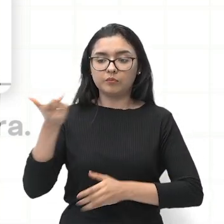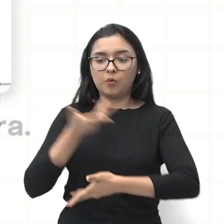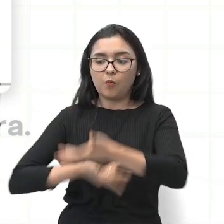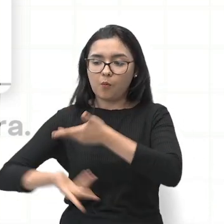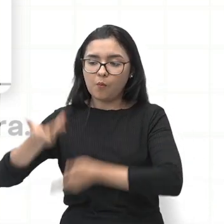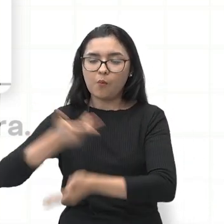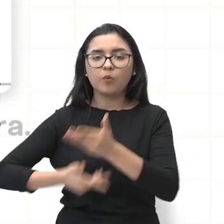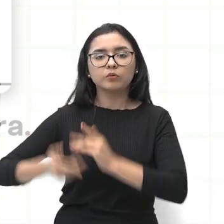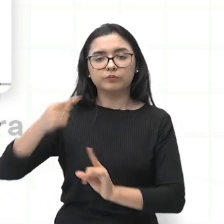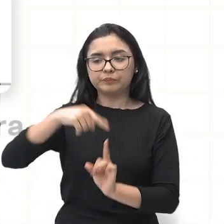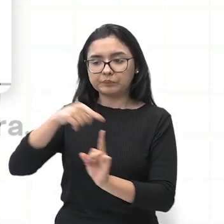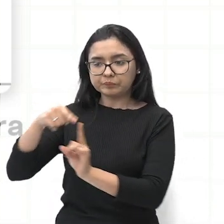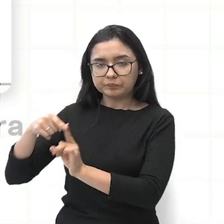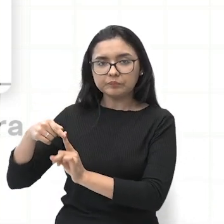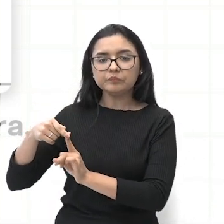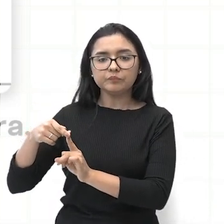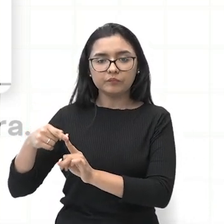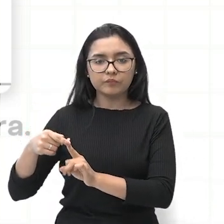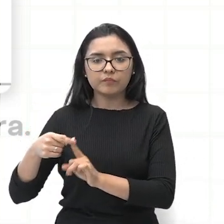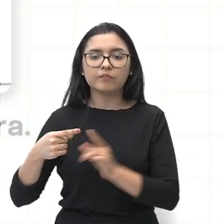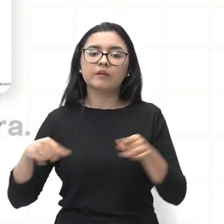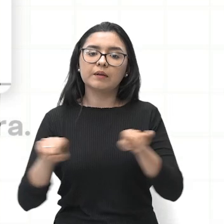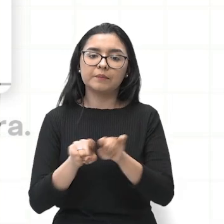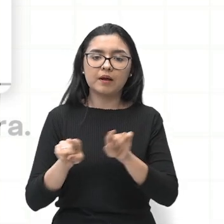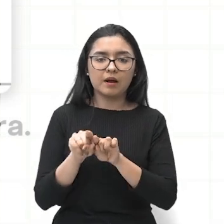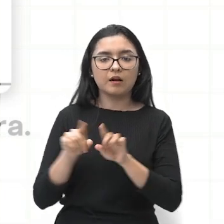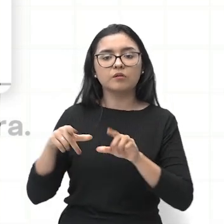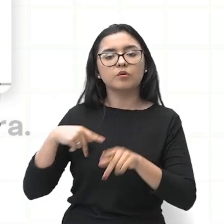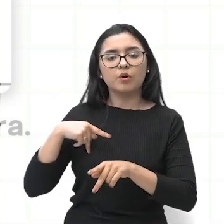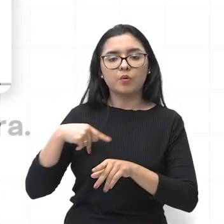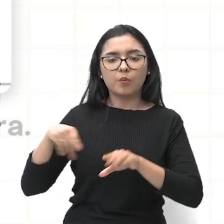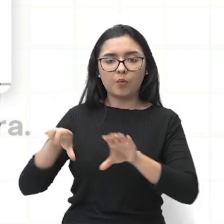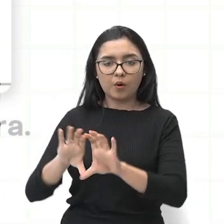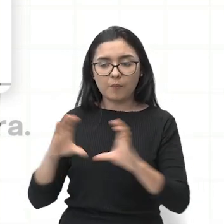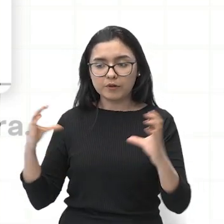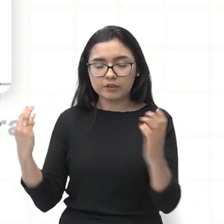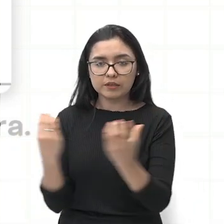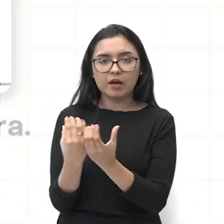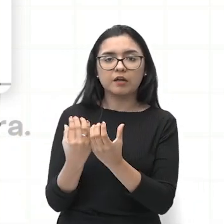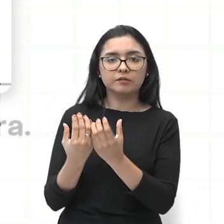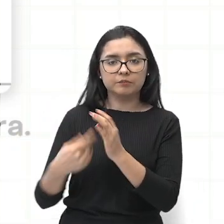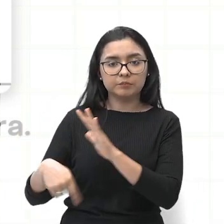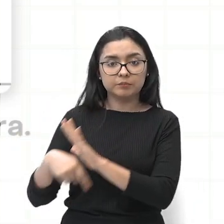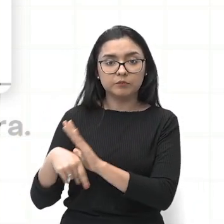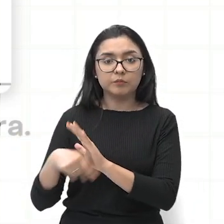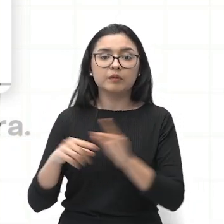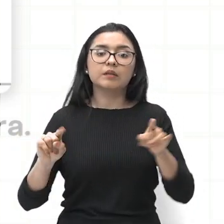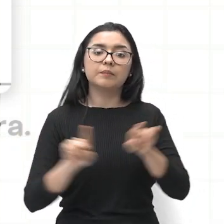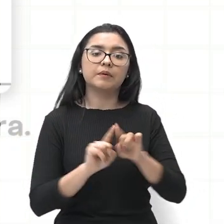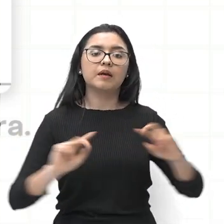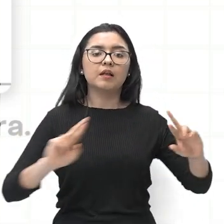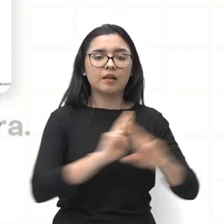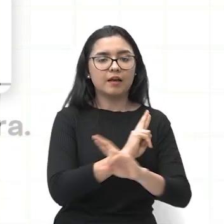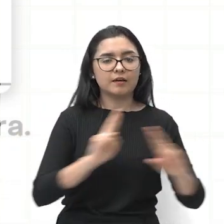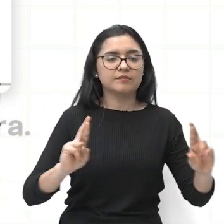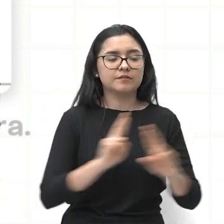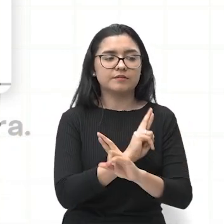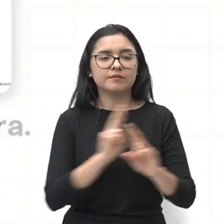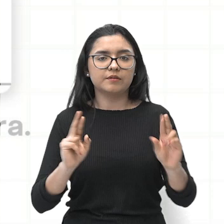indivíduos, certo? Com a sua comunidade e relacionando o